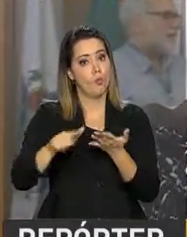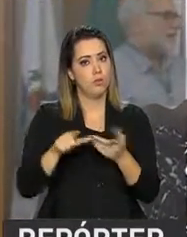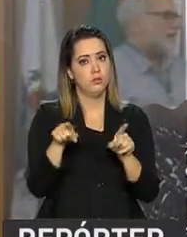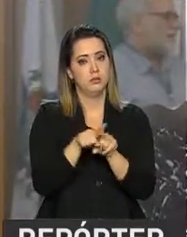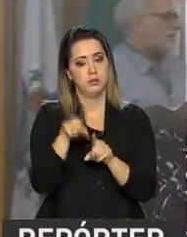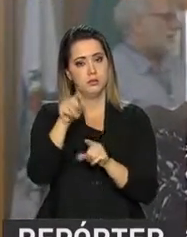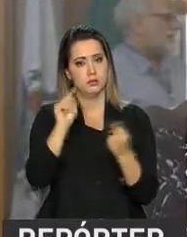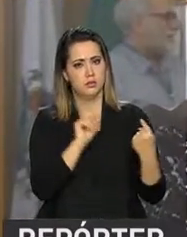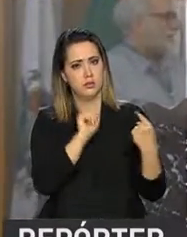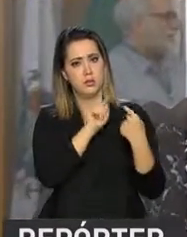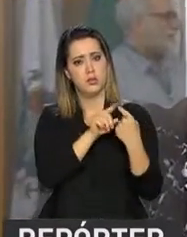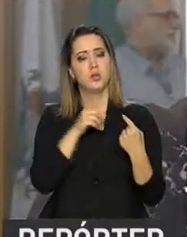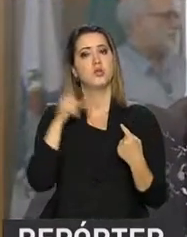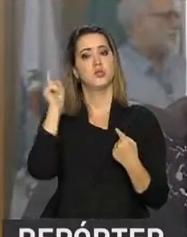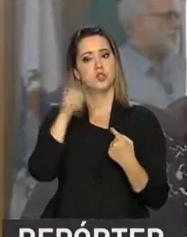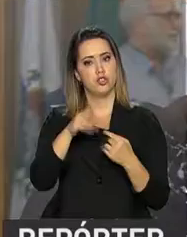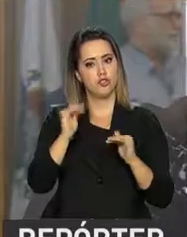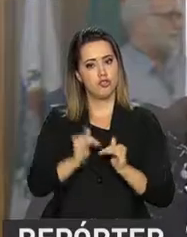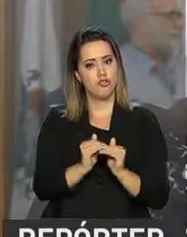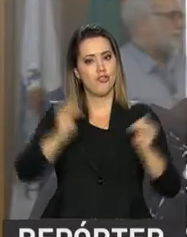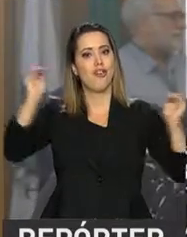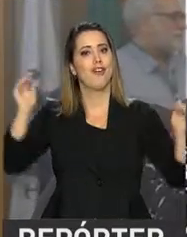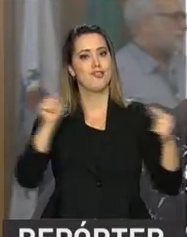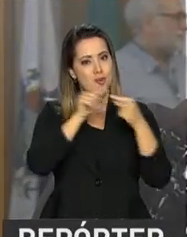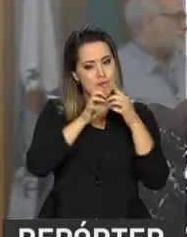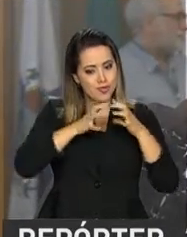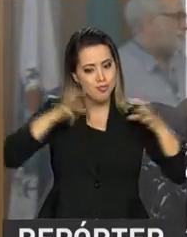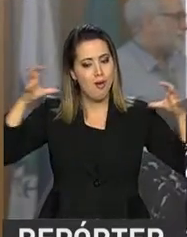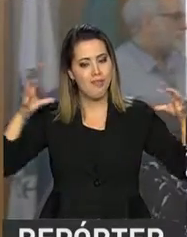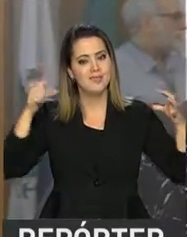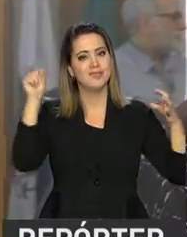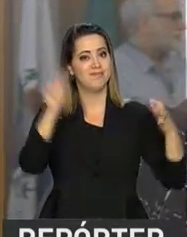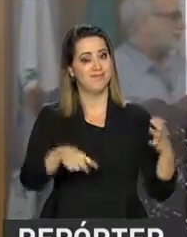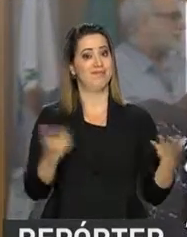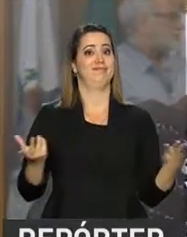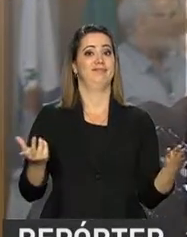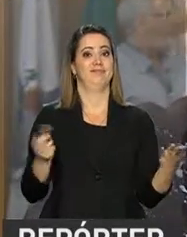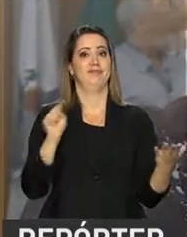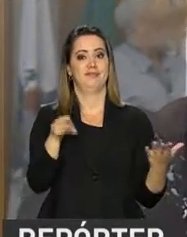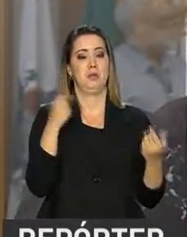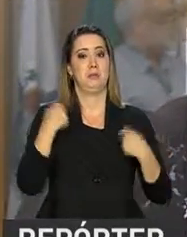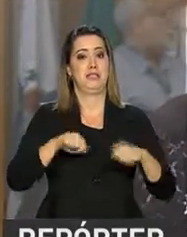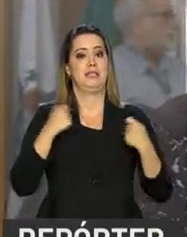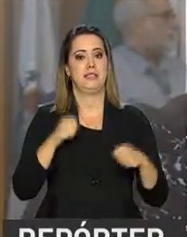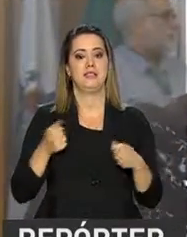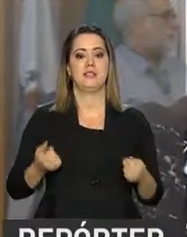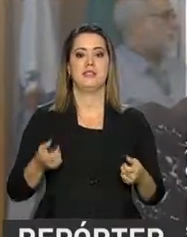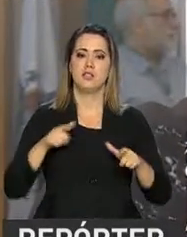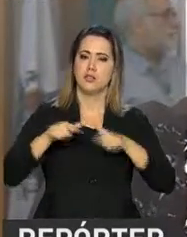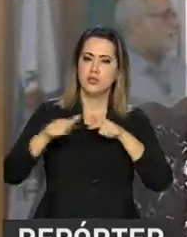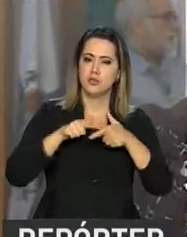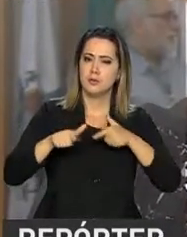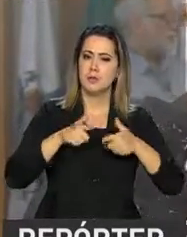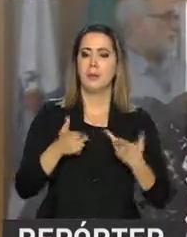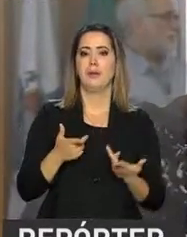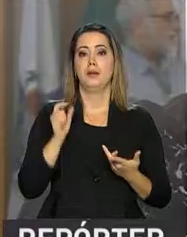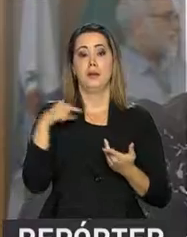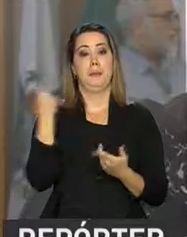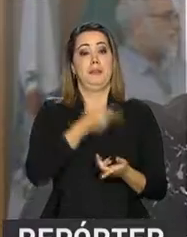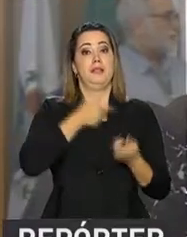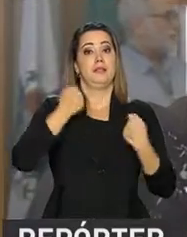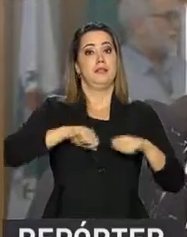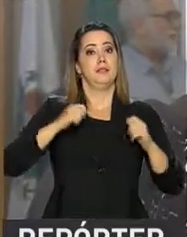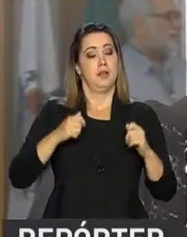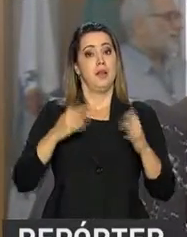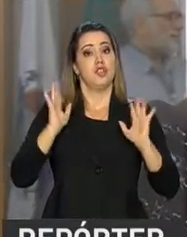meta ousada uma meta é é que vai demandar ainda muito trabalho mas nós temos que